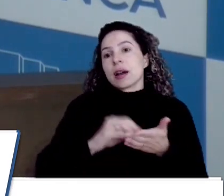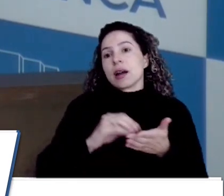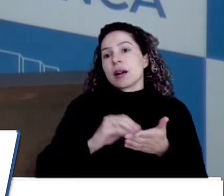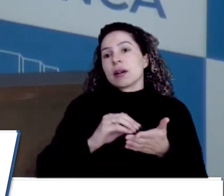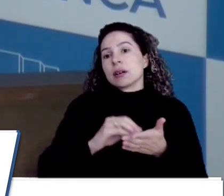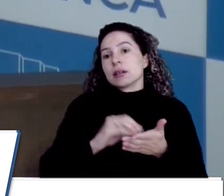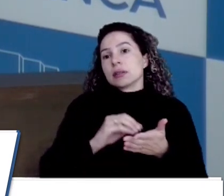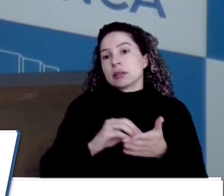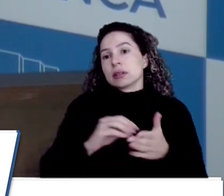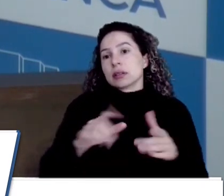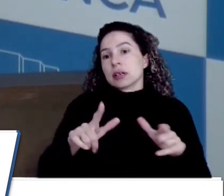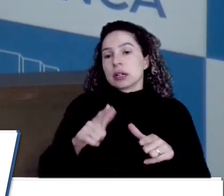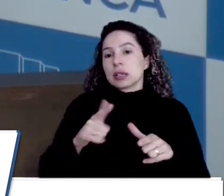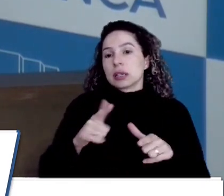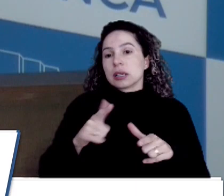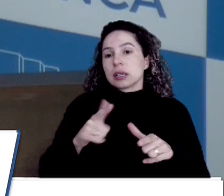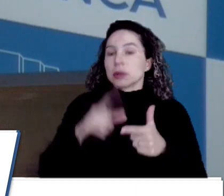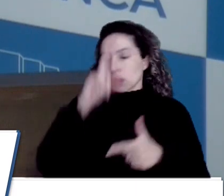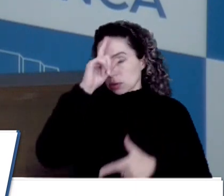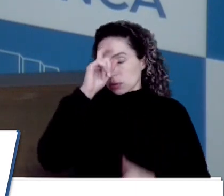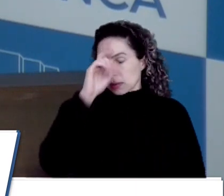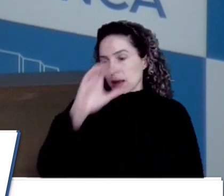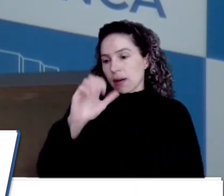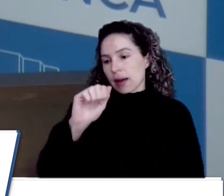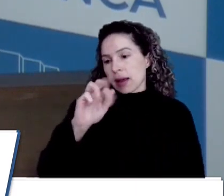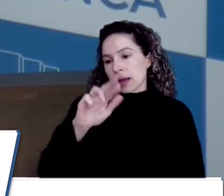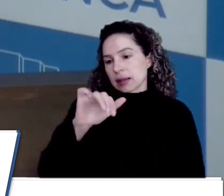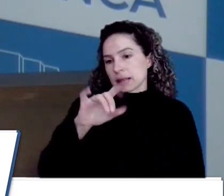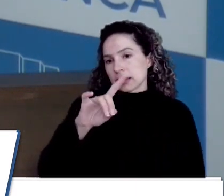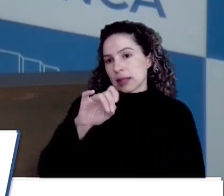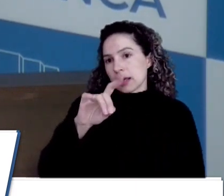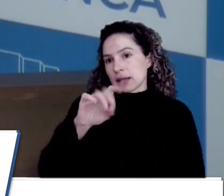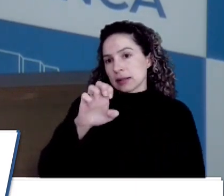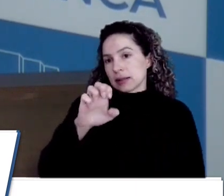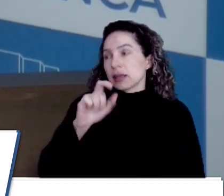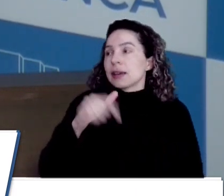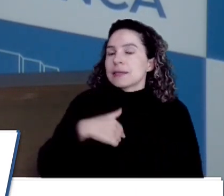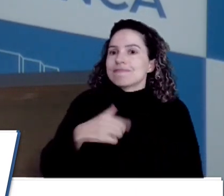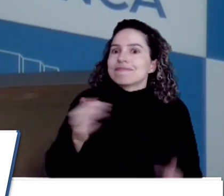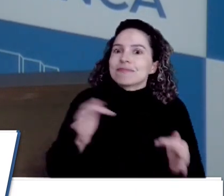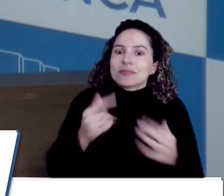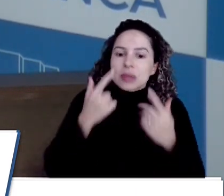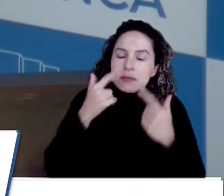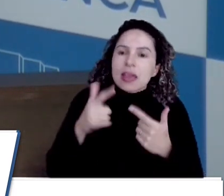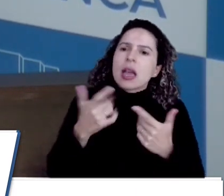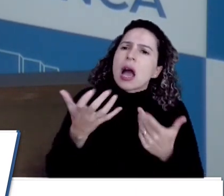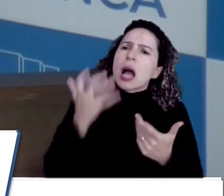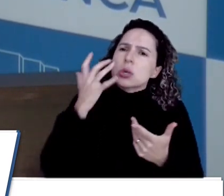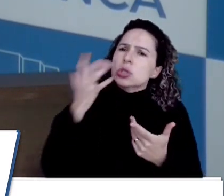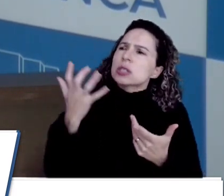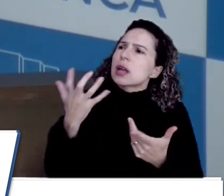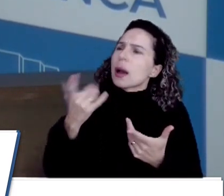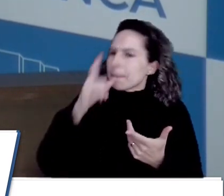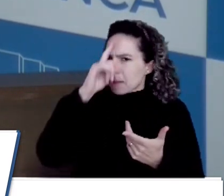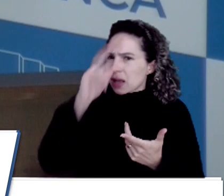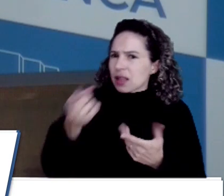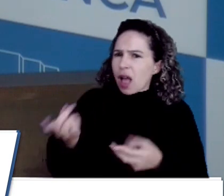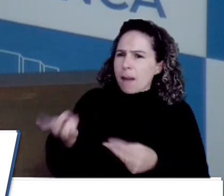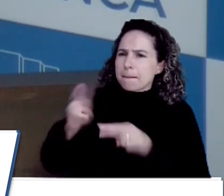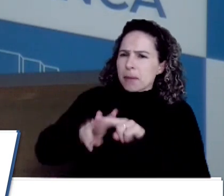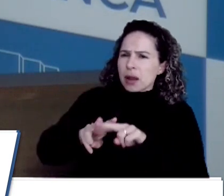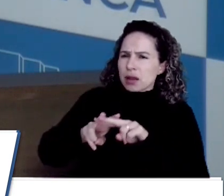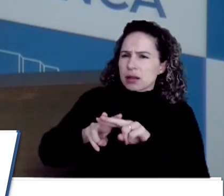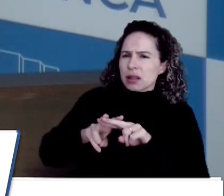lá do Hospital da Caridade. Eu fiquei muito feliz de ver, porque eles queriam mandar, parece que até prendeu o pessoal lá, o filho do